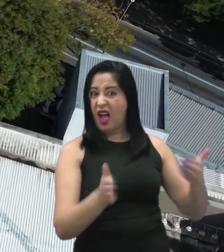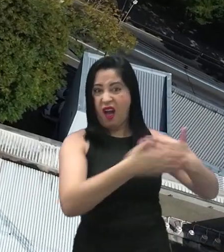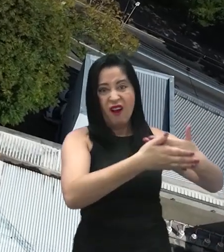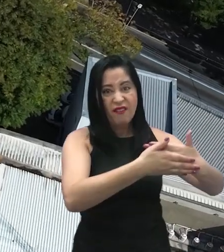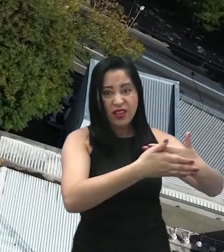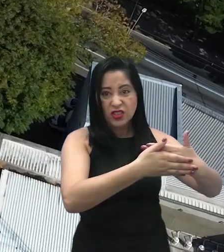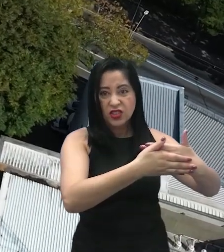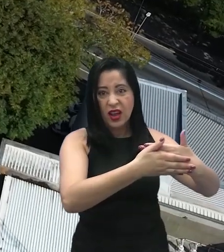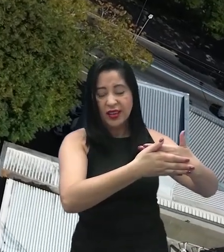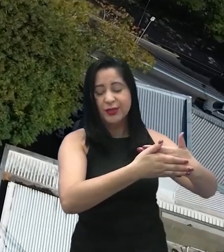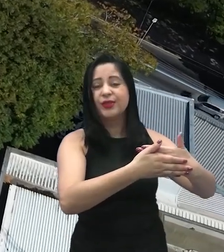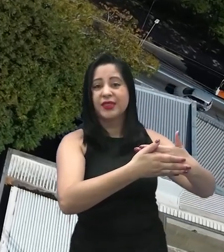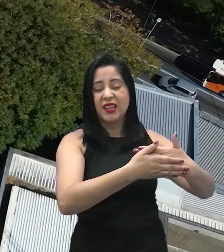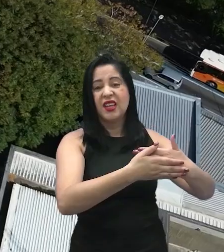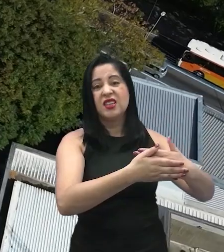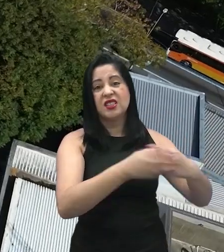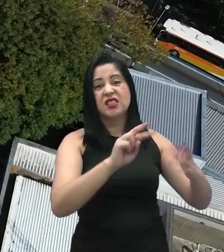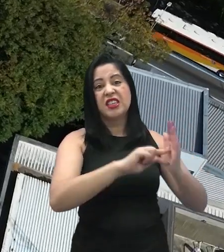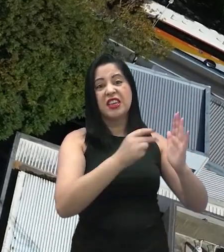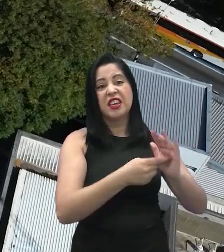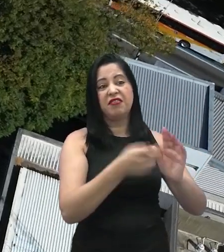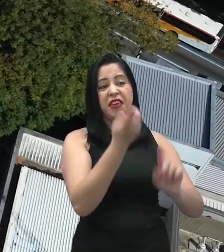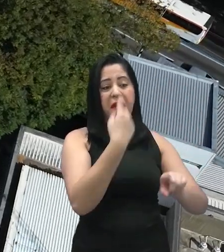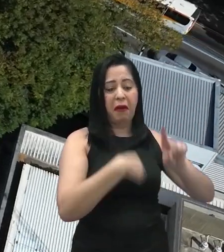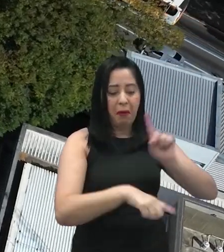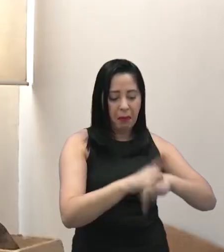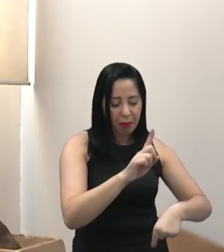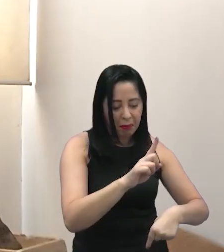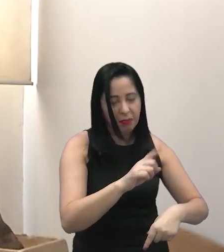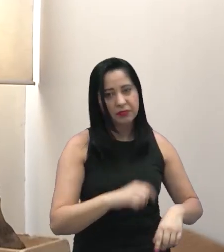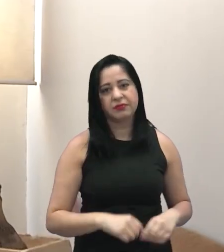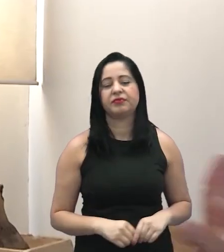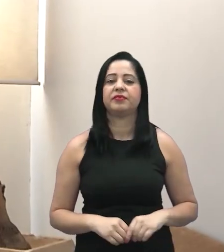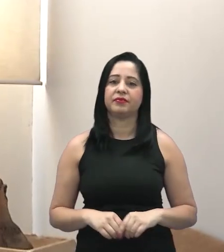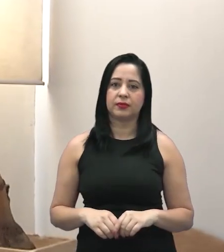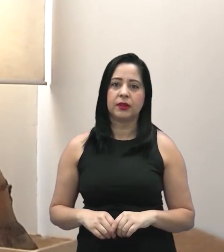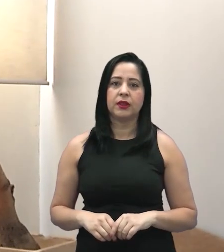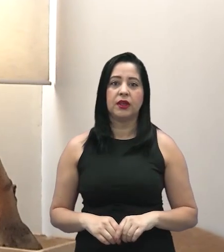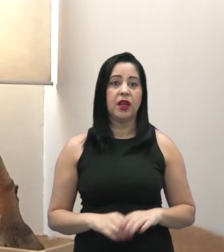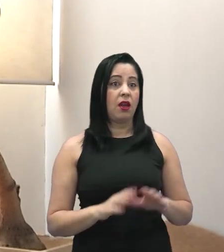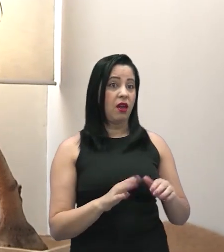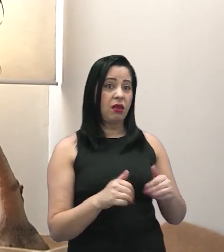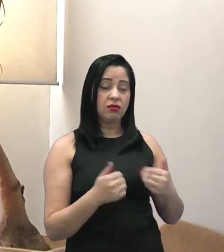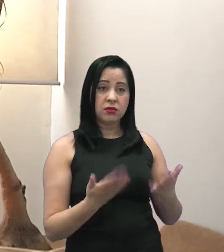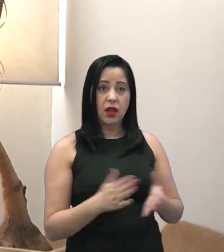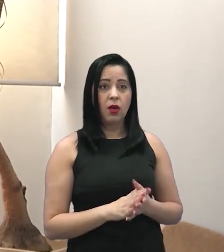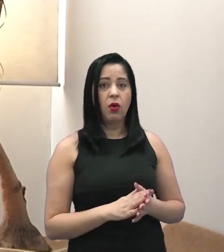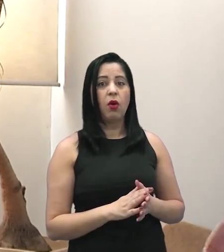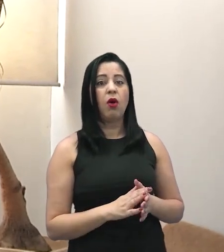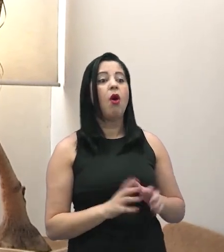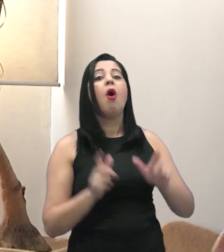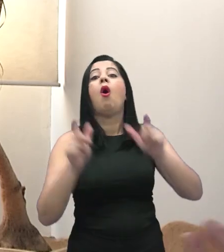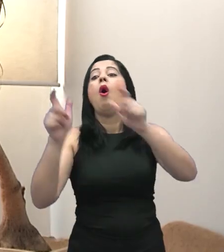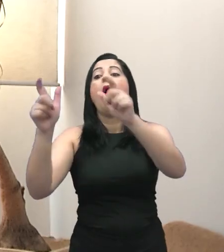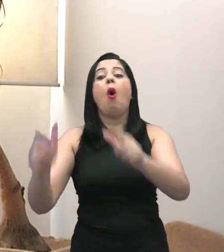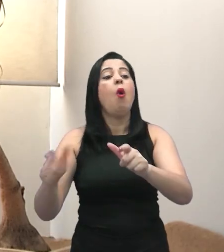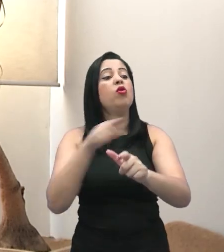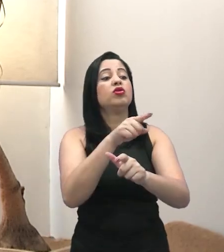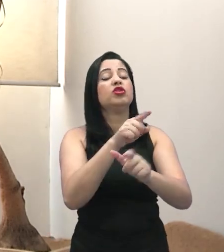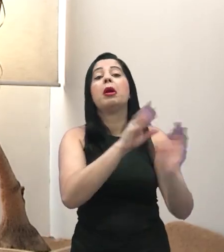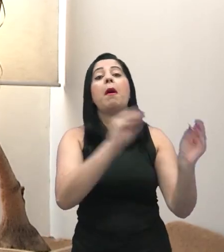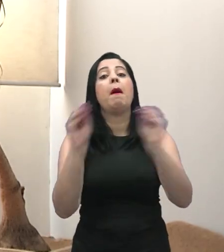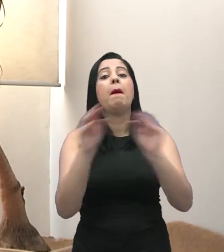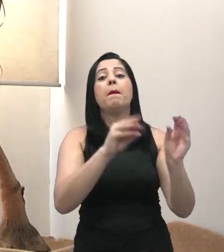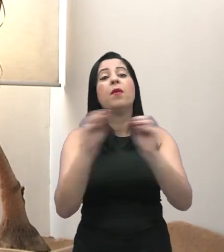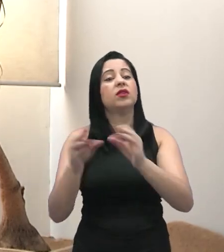centro de ressocialização pode ser um retrocesso. Quando a gente tira esse serviço daqui, aonde essas pessoas